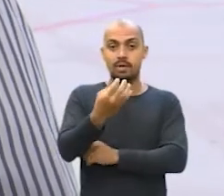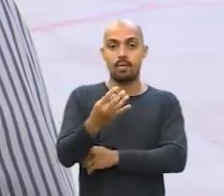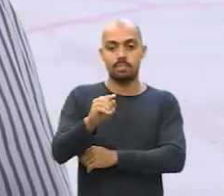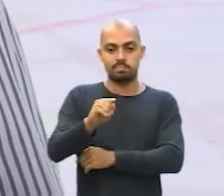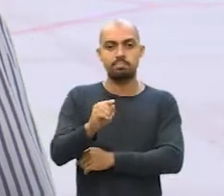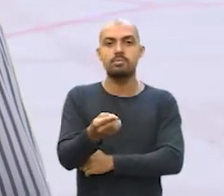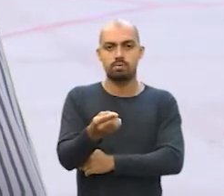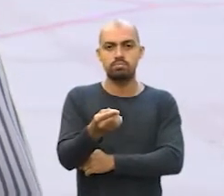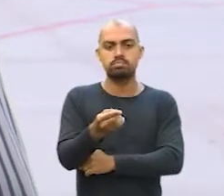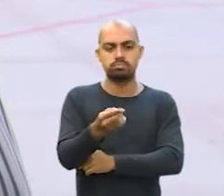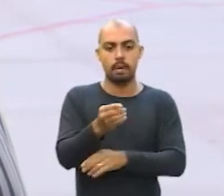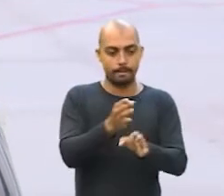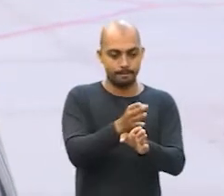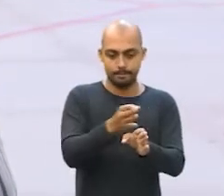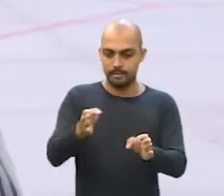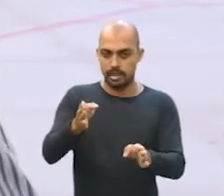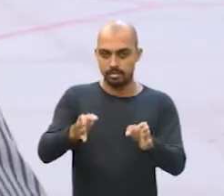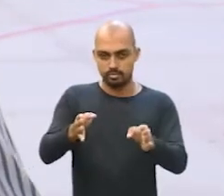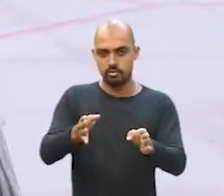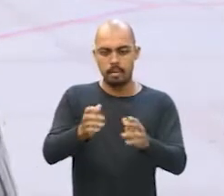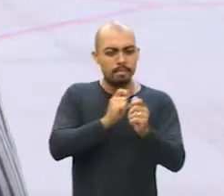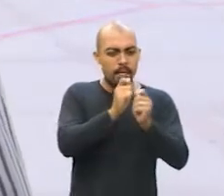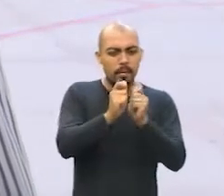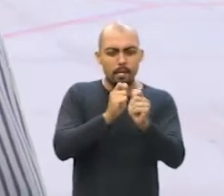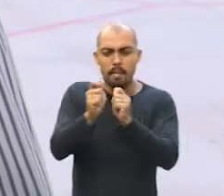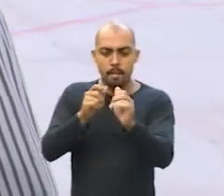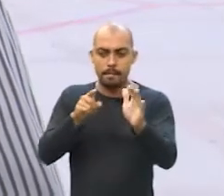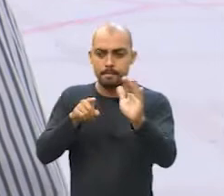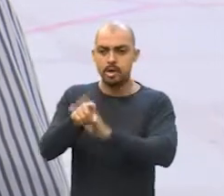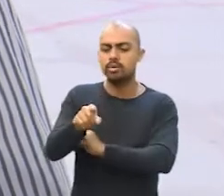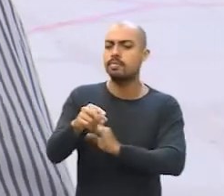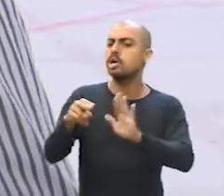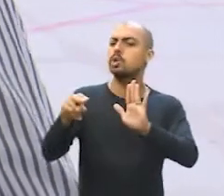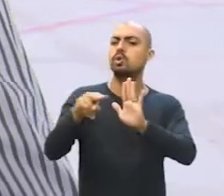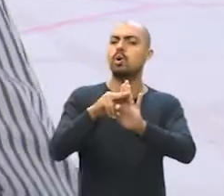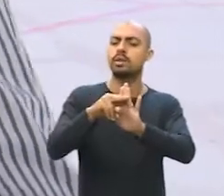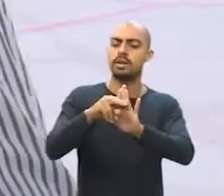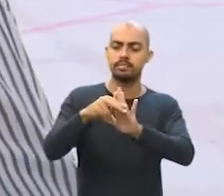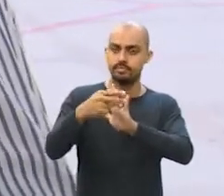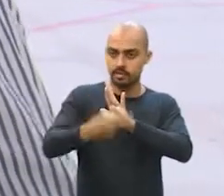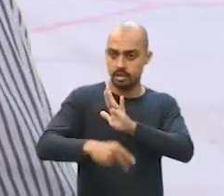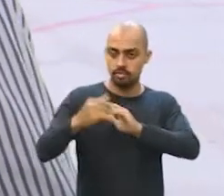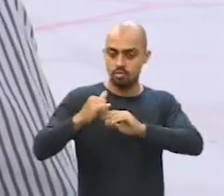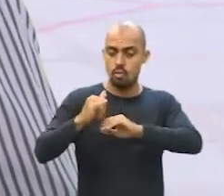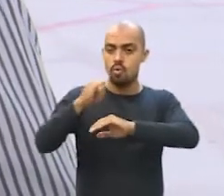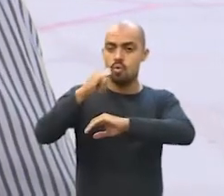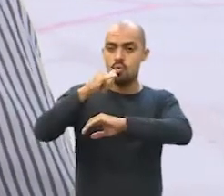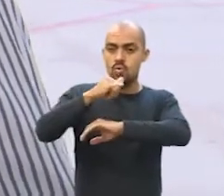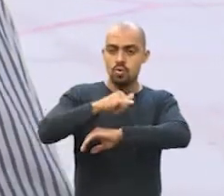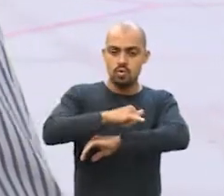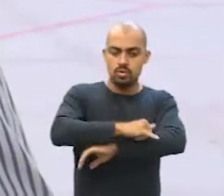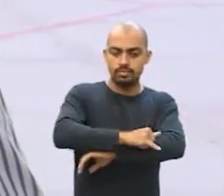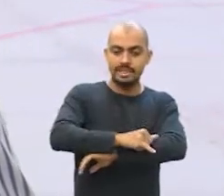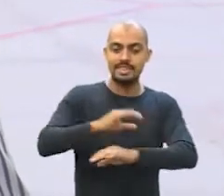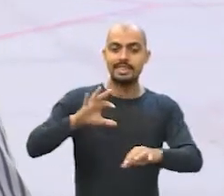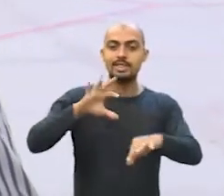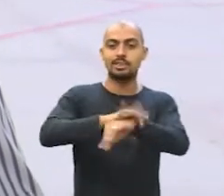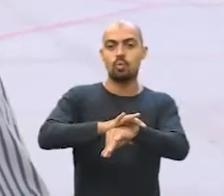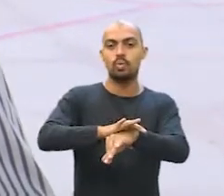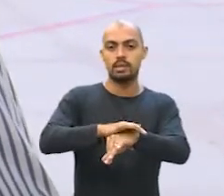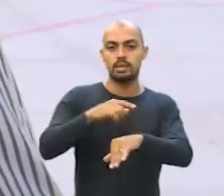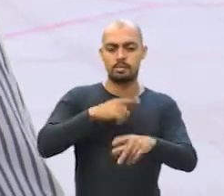entrevistamos 84 mil passageiros nesse período e perguntamos que nota eles dariam para o aeroporto em